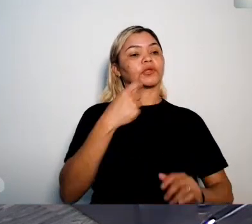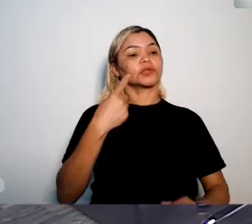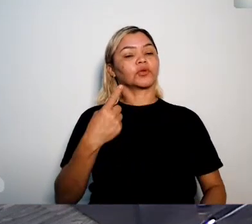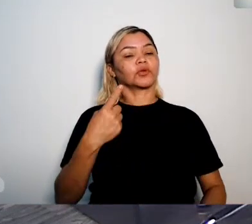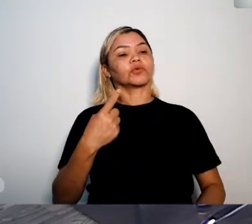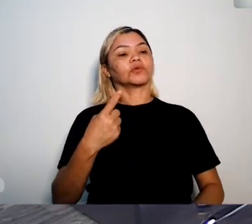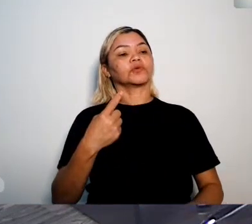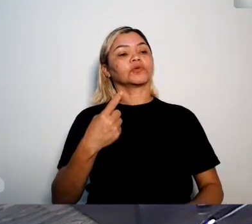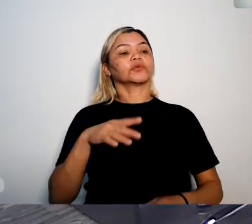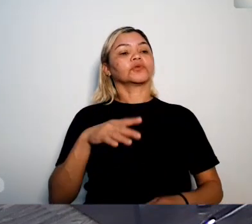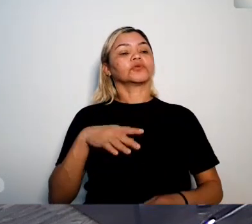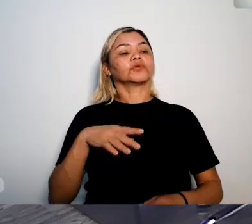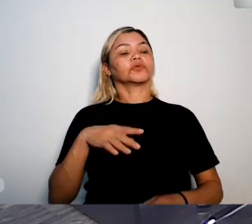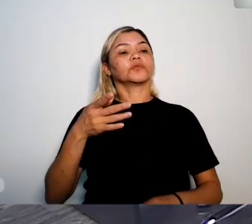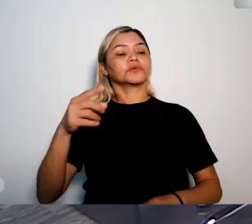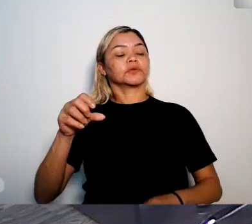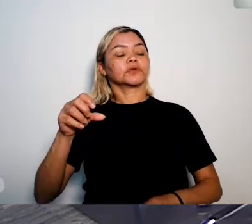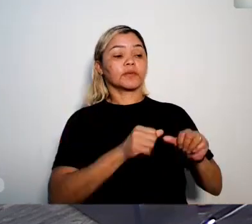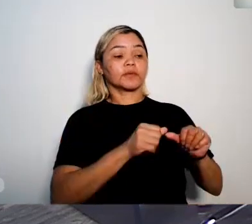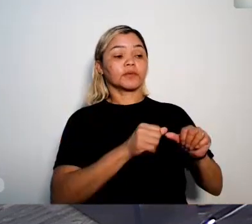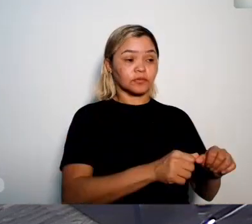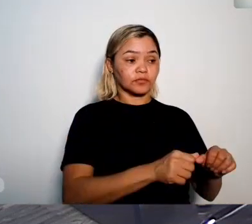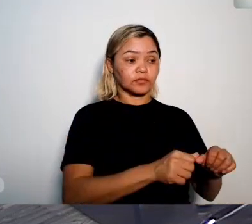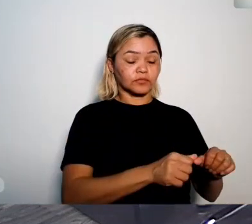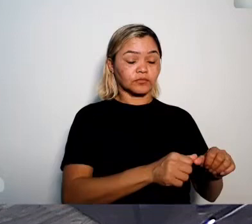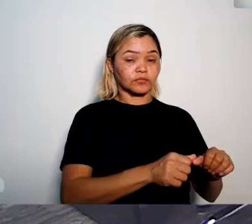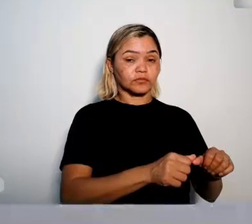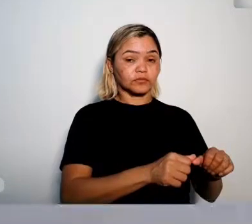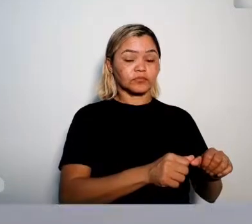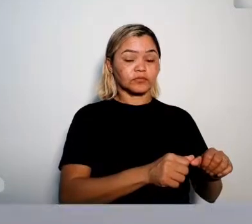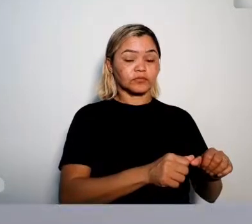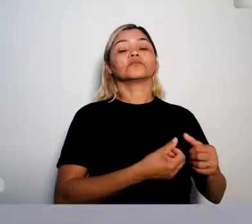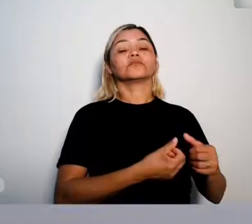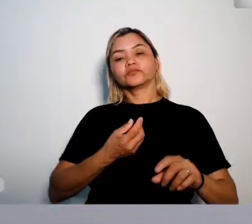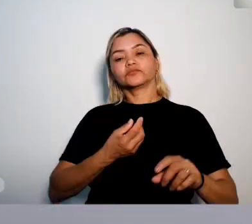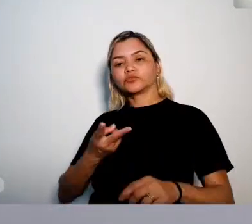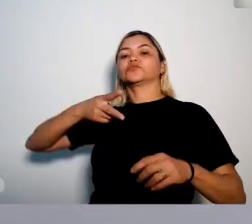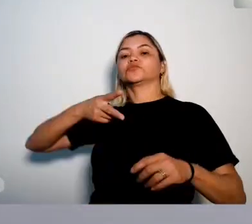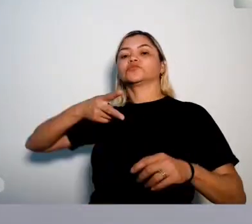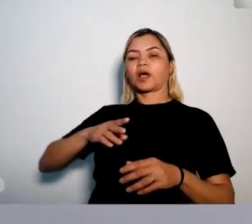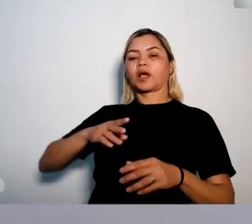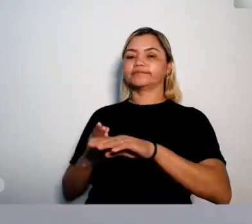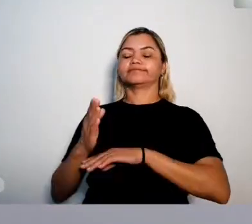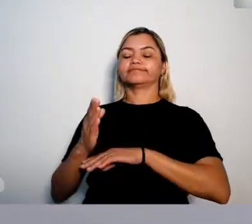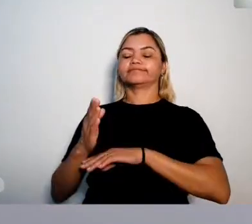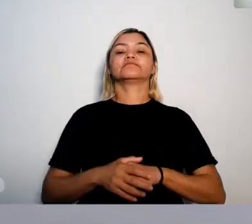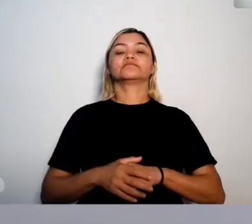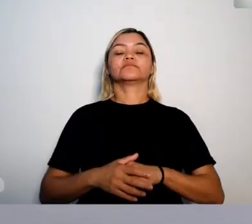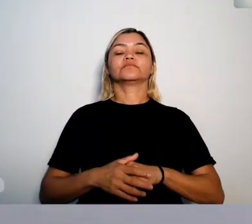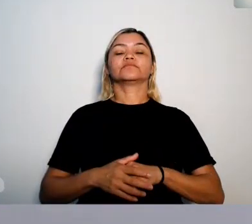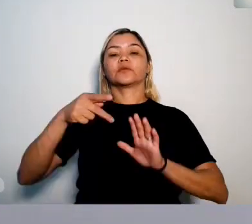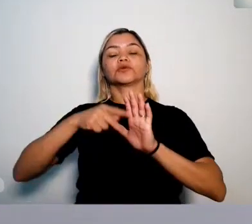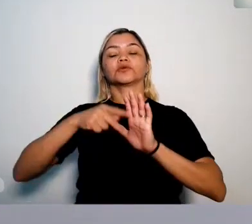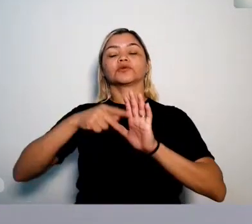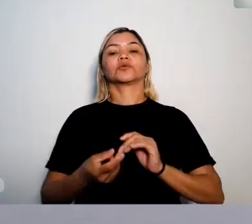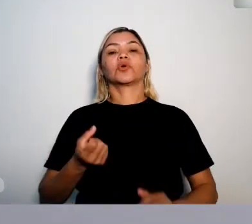81/2019, permaneçam como estão. Está invertida a pauta. O primeiro projeto a ser apreciado é o projeto